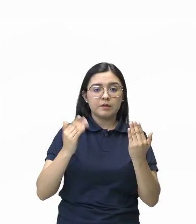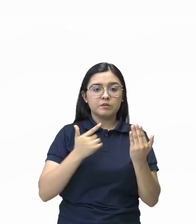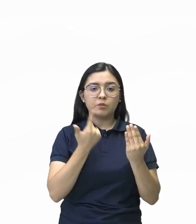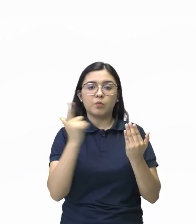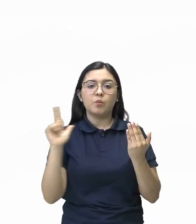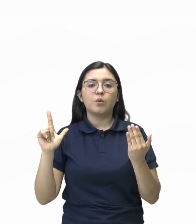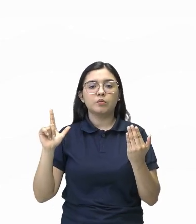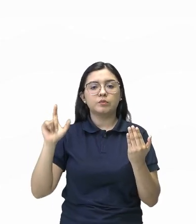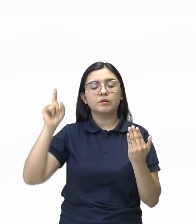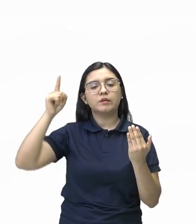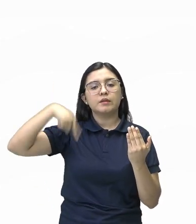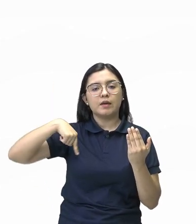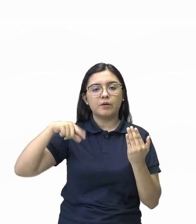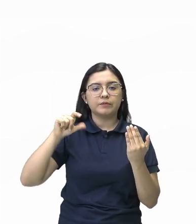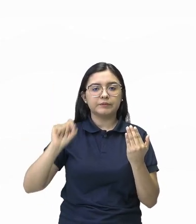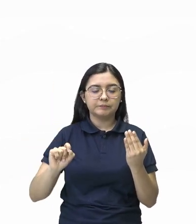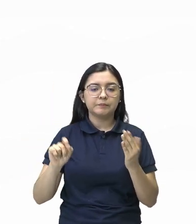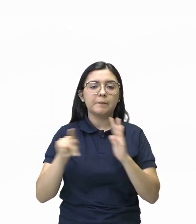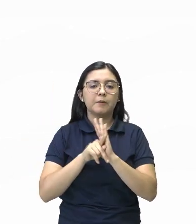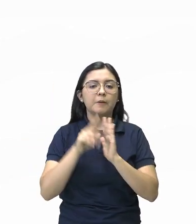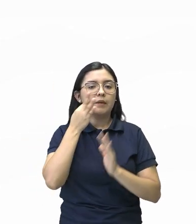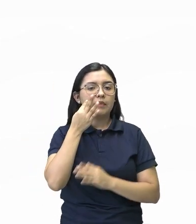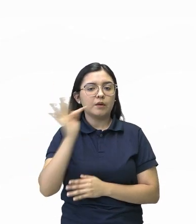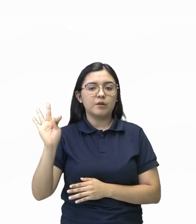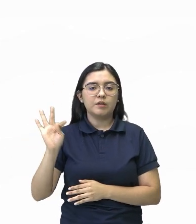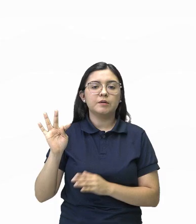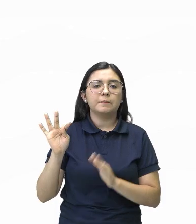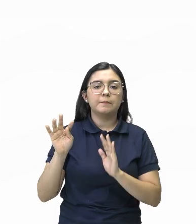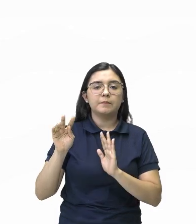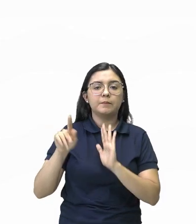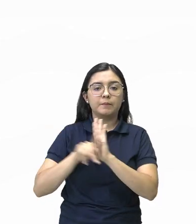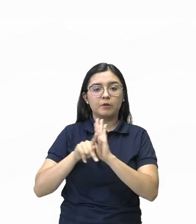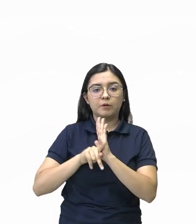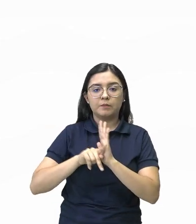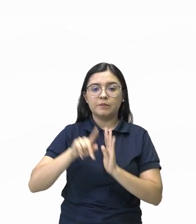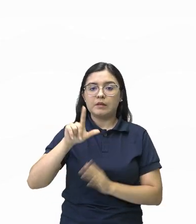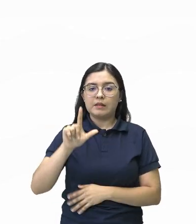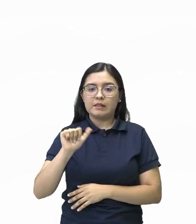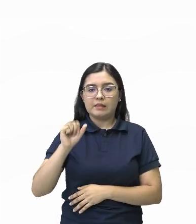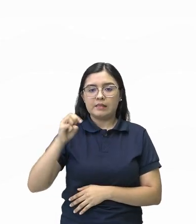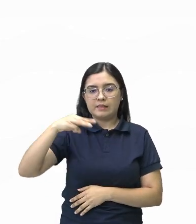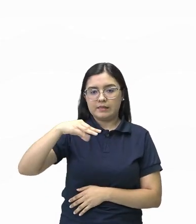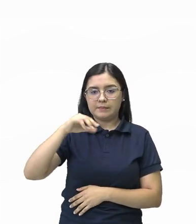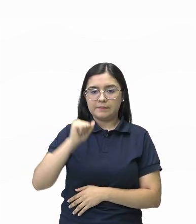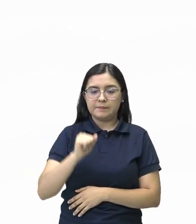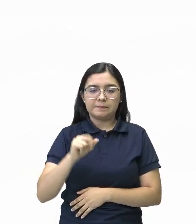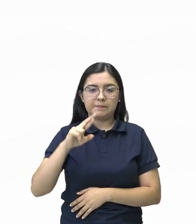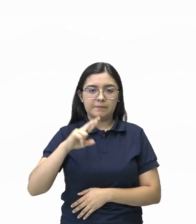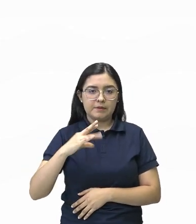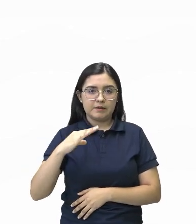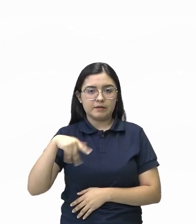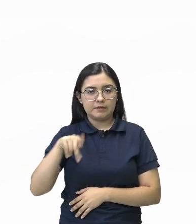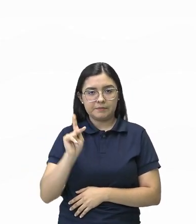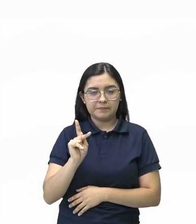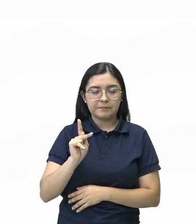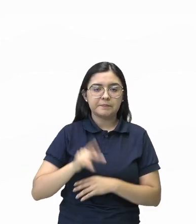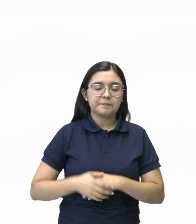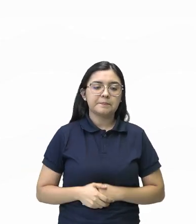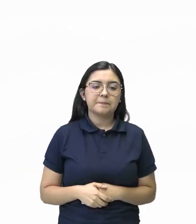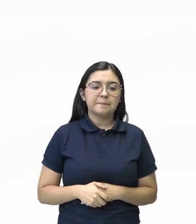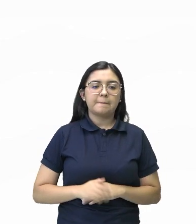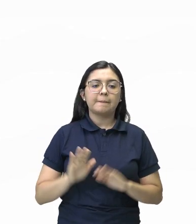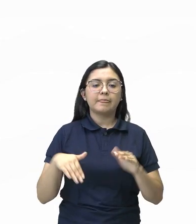corrente que aproveita aí a teoria de Lamarck, e ela é chamada de neo-lamarckismo.